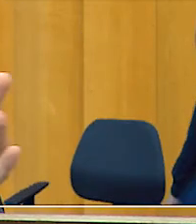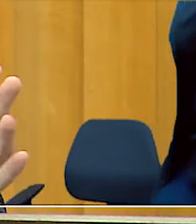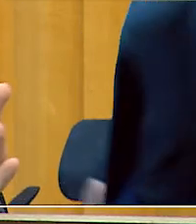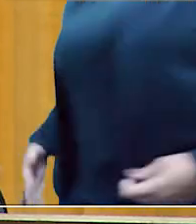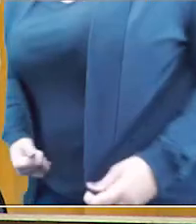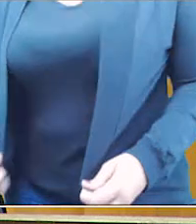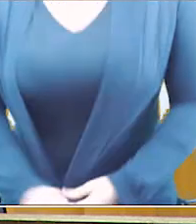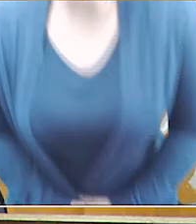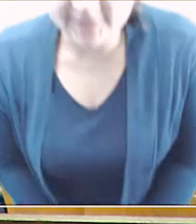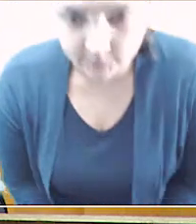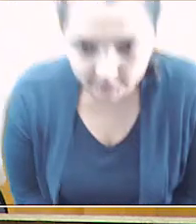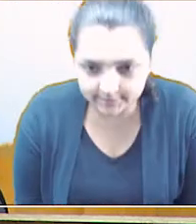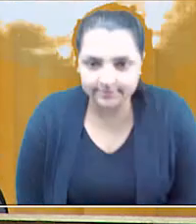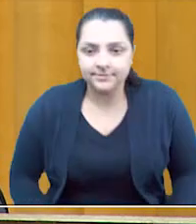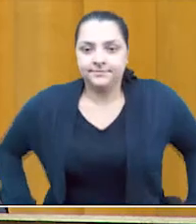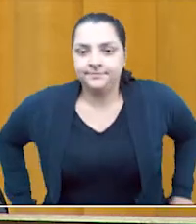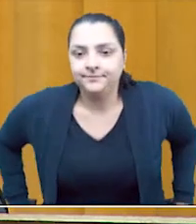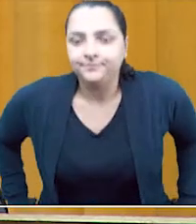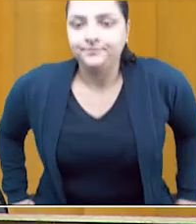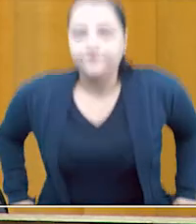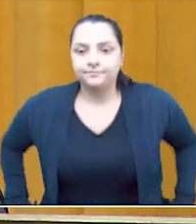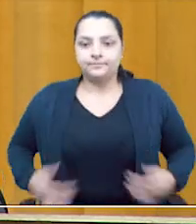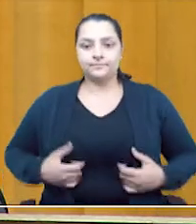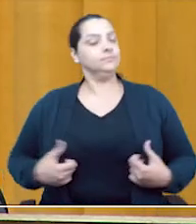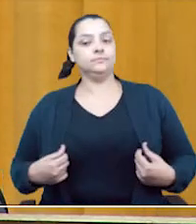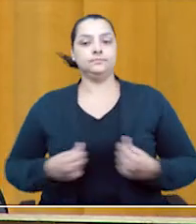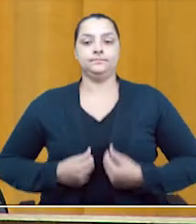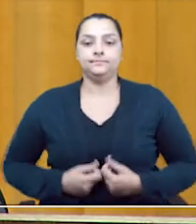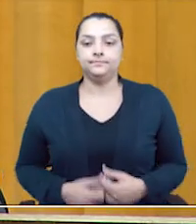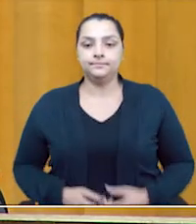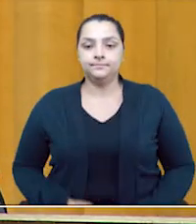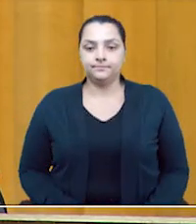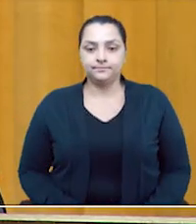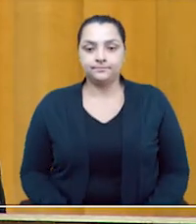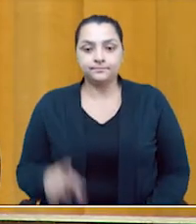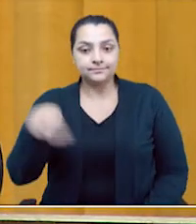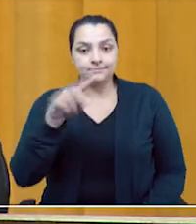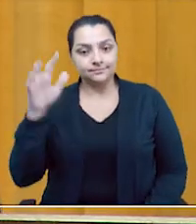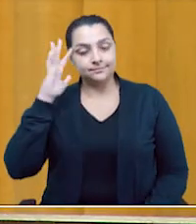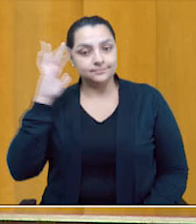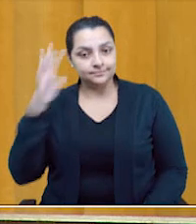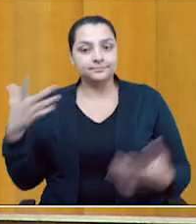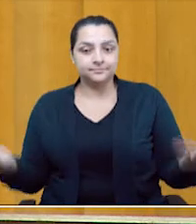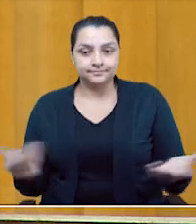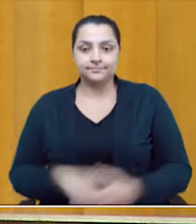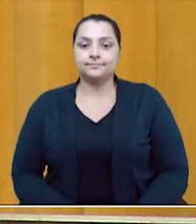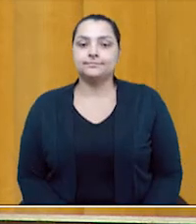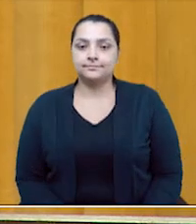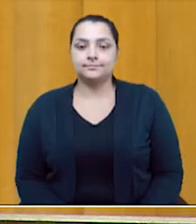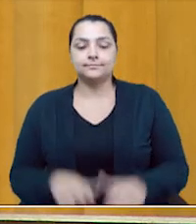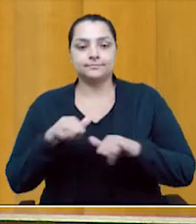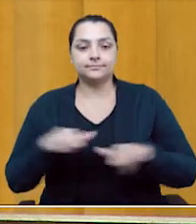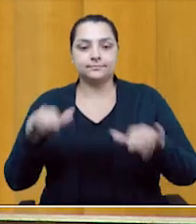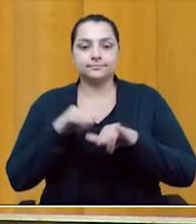os senhores imaginam o que vai acontecer. Bom, outra peça do quebra-cabeça, essa que foi divulgada ontem, que são as